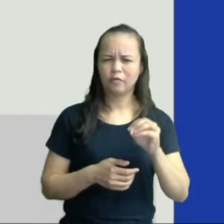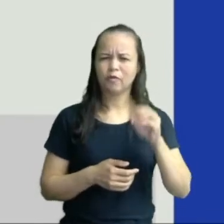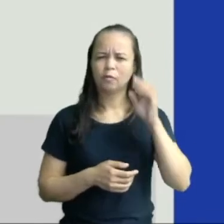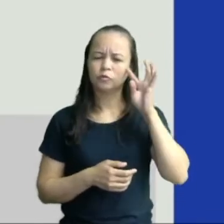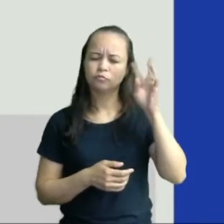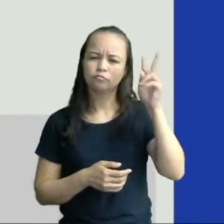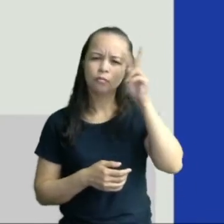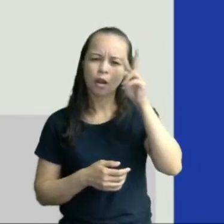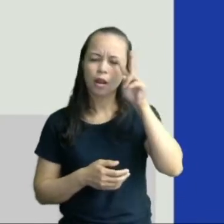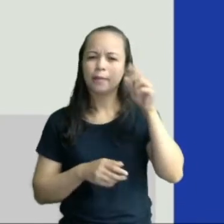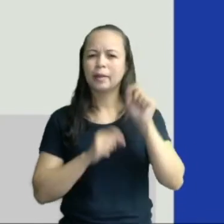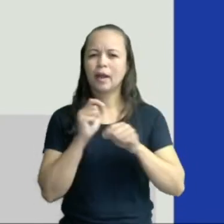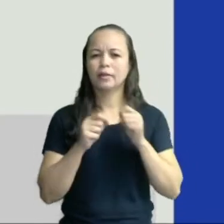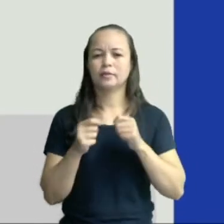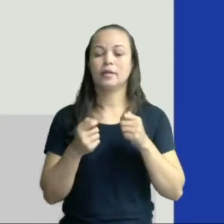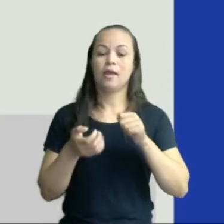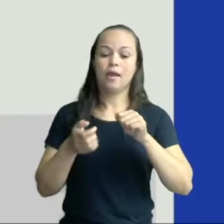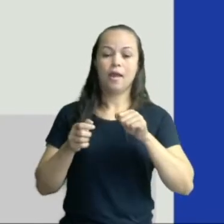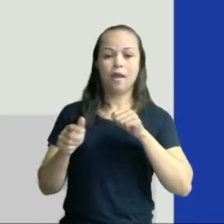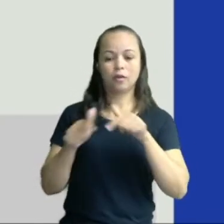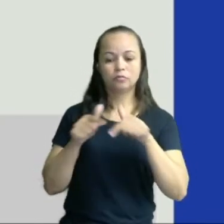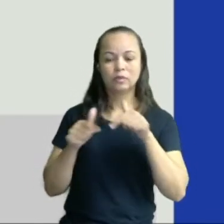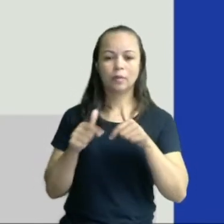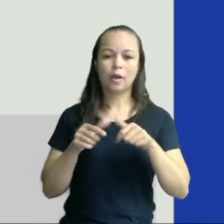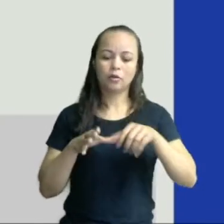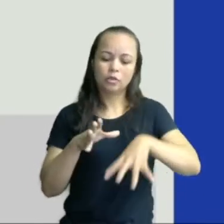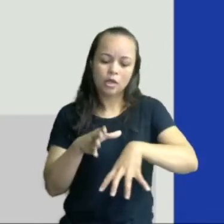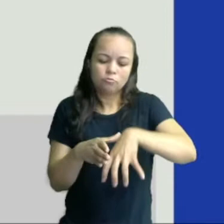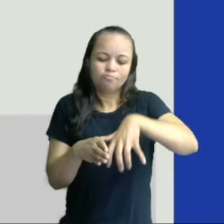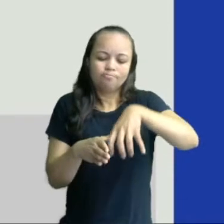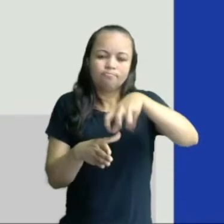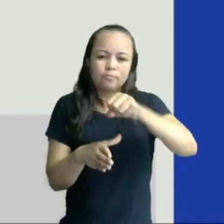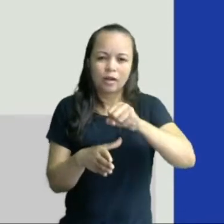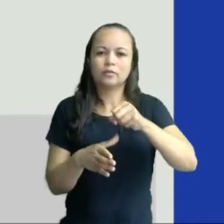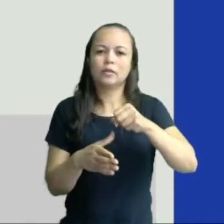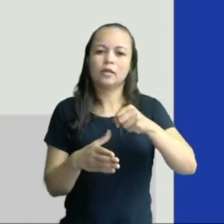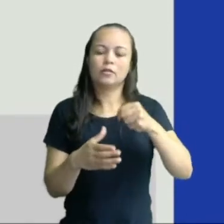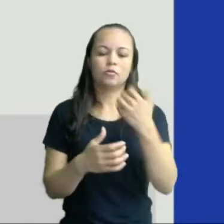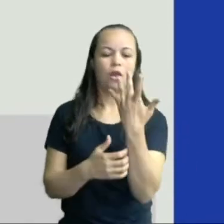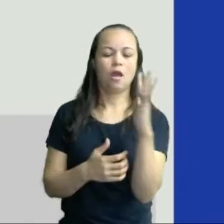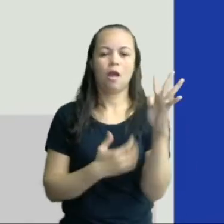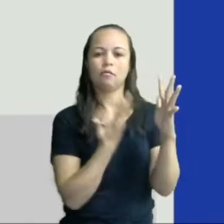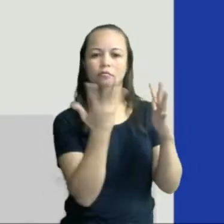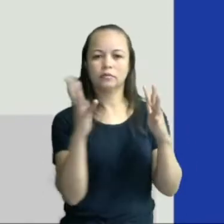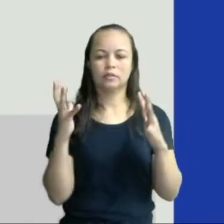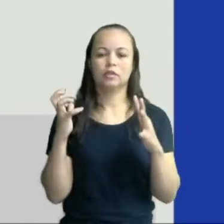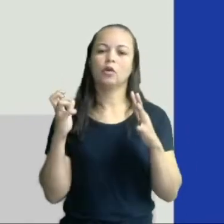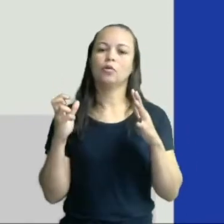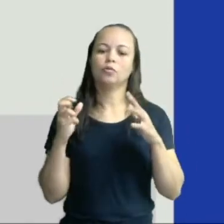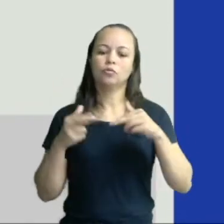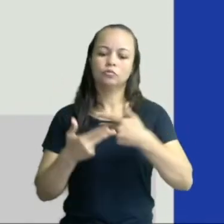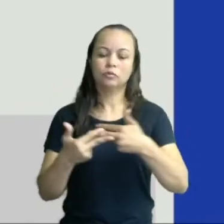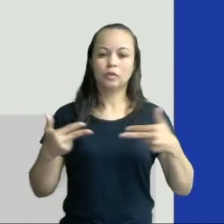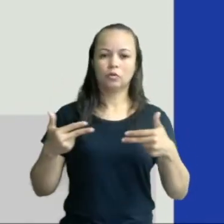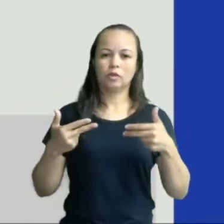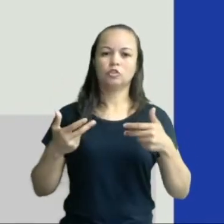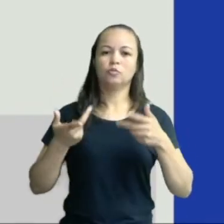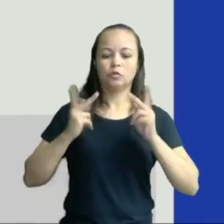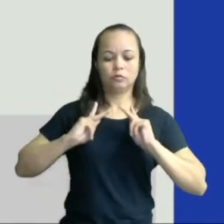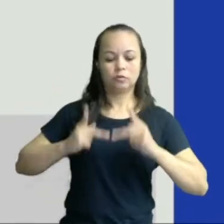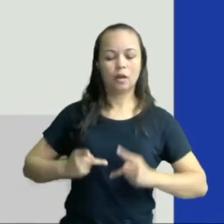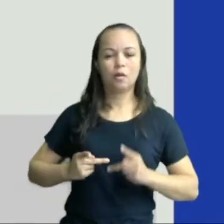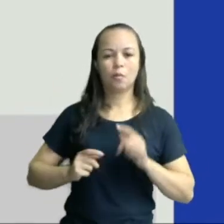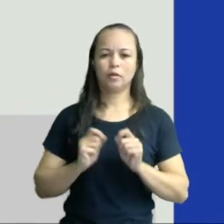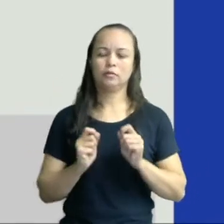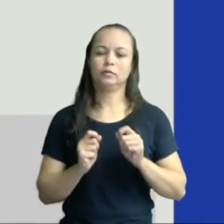O extrativismo é a atividade de extrair da natureza os recursos que estão à disposição do homem, sejam estes